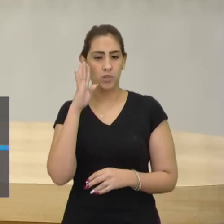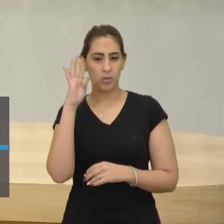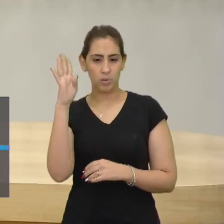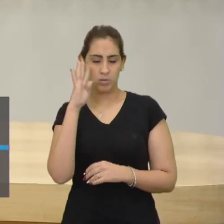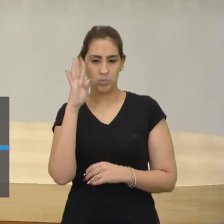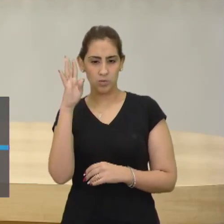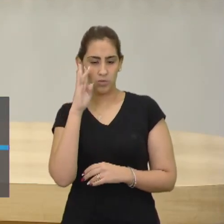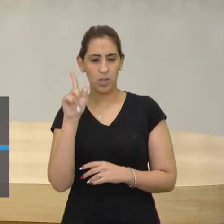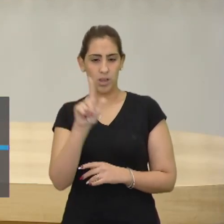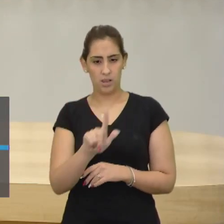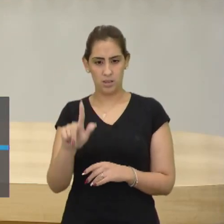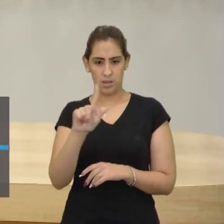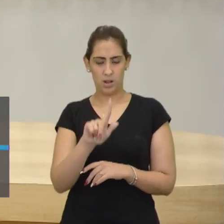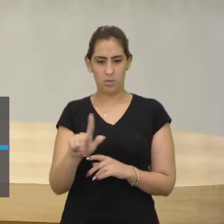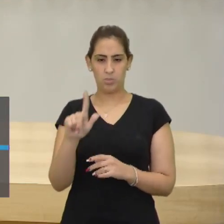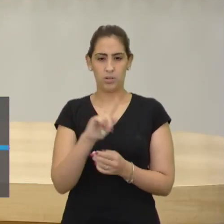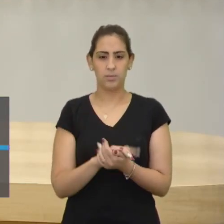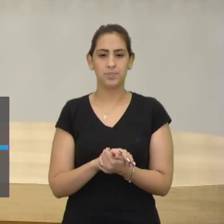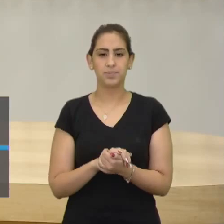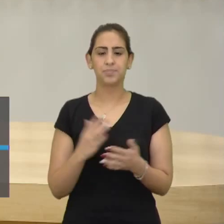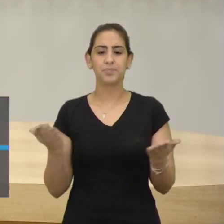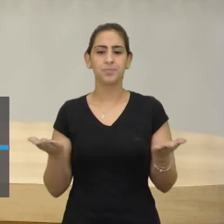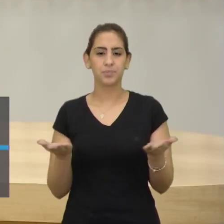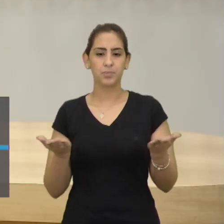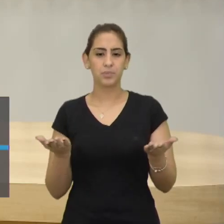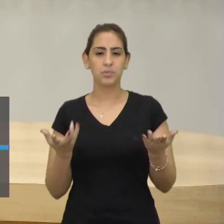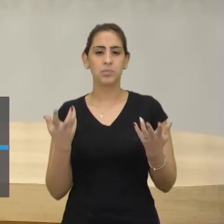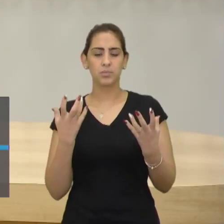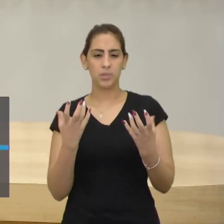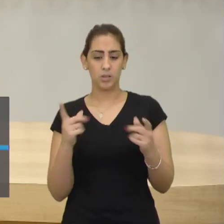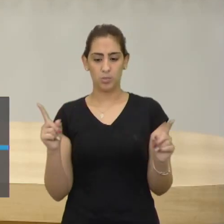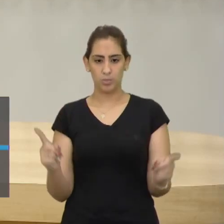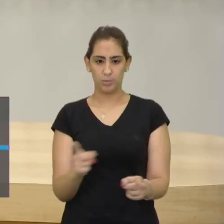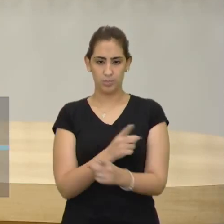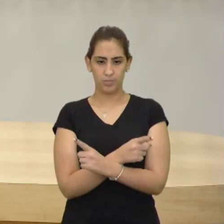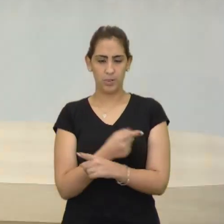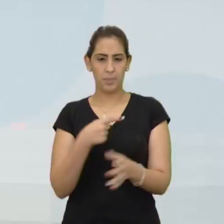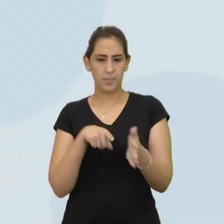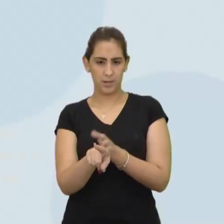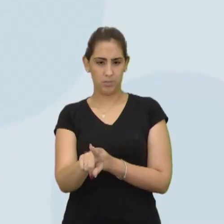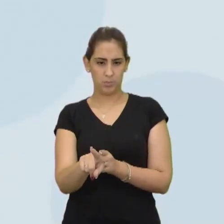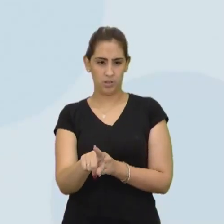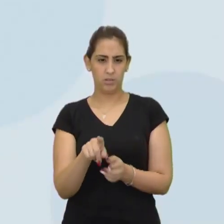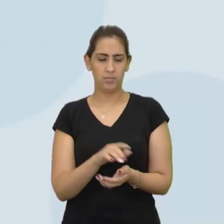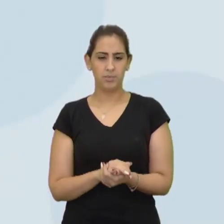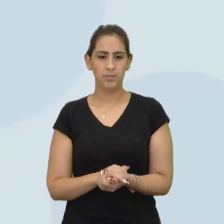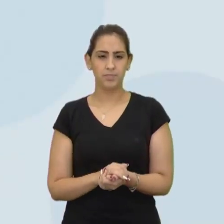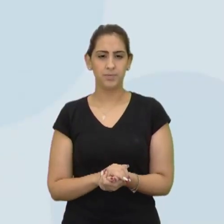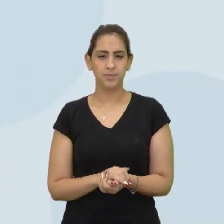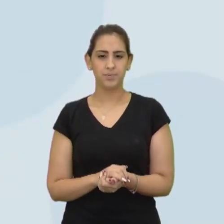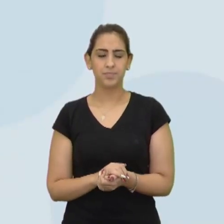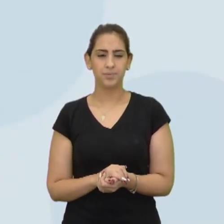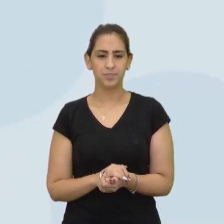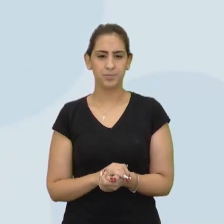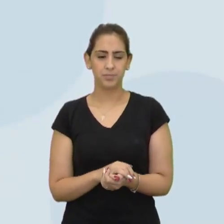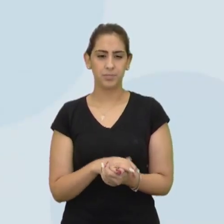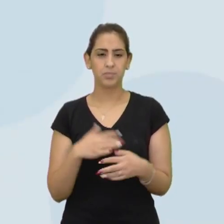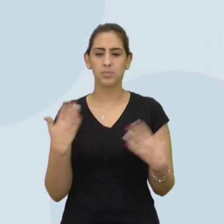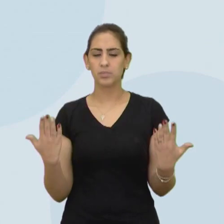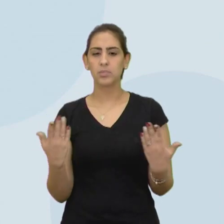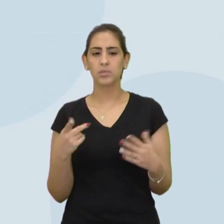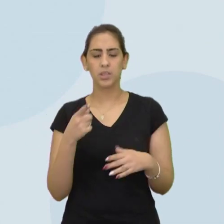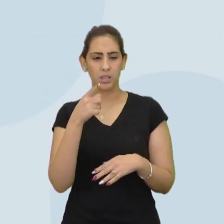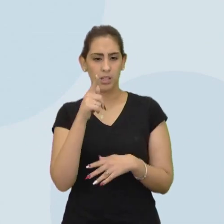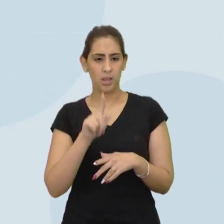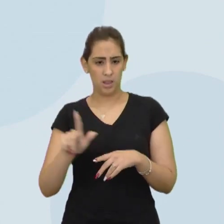e a literatura. Agora, quero inverter a pergunta. Será que a gente perguntou,